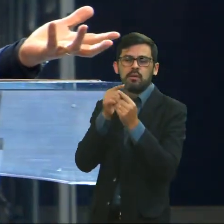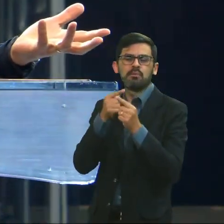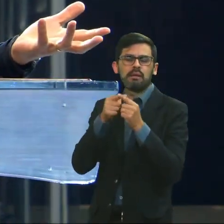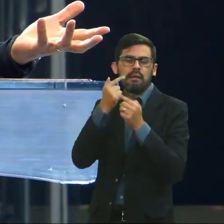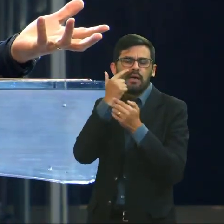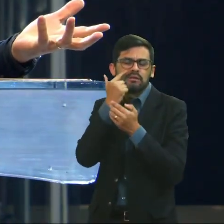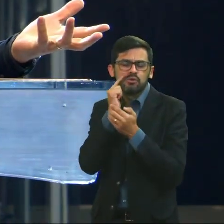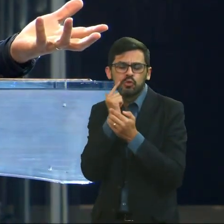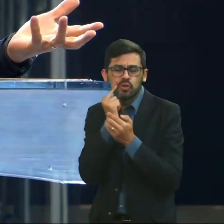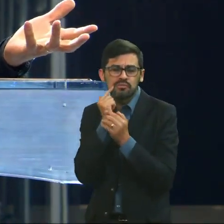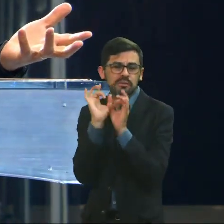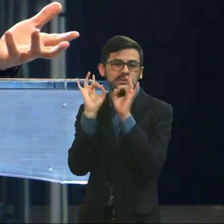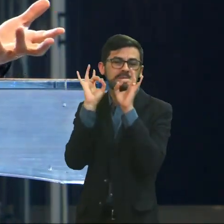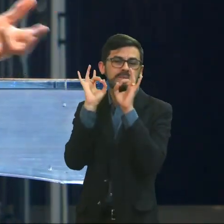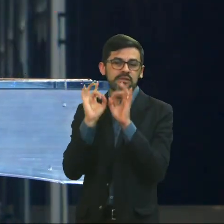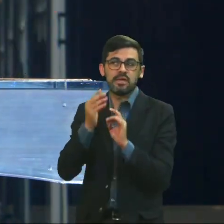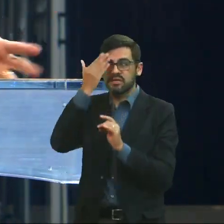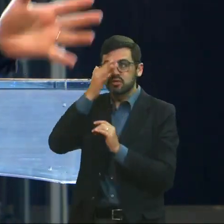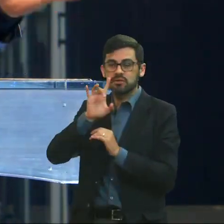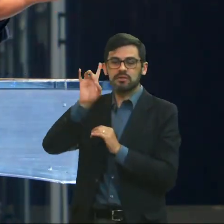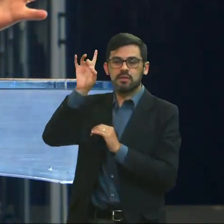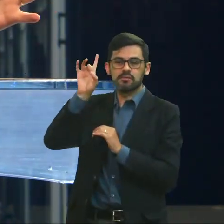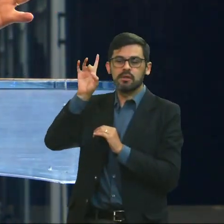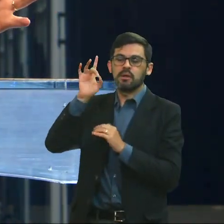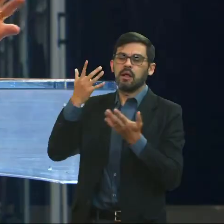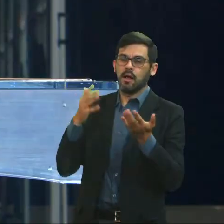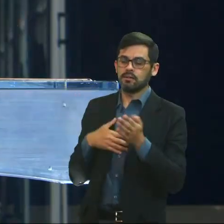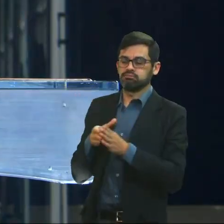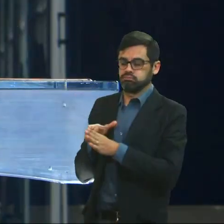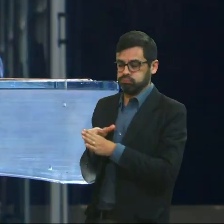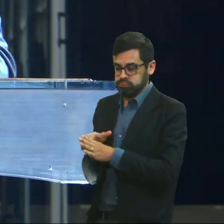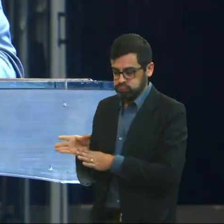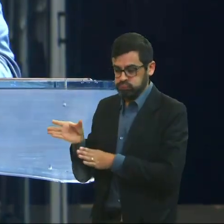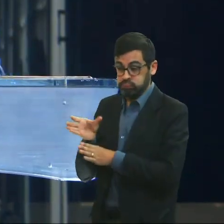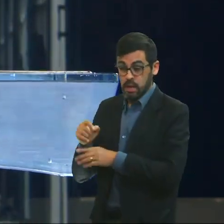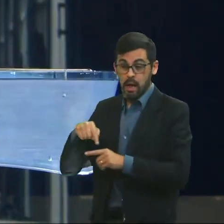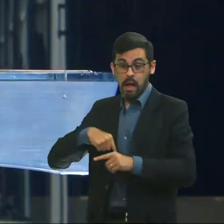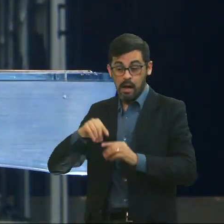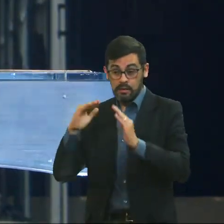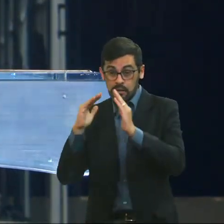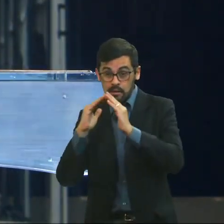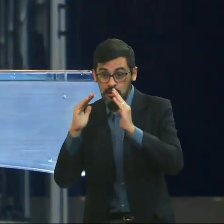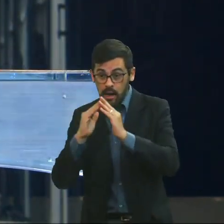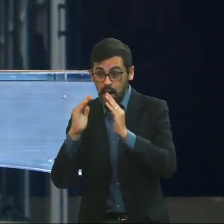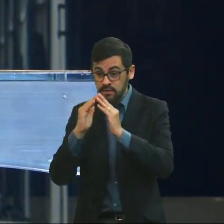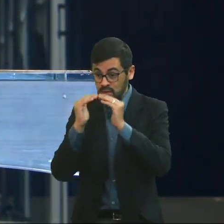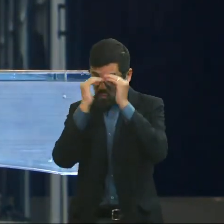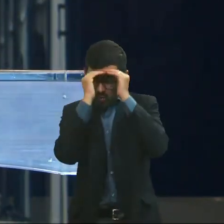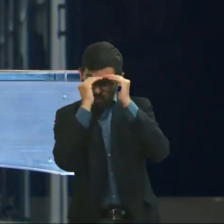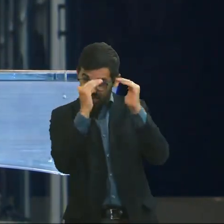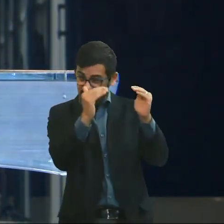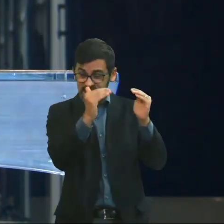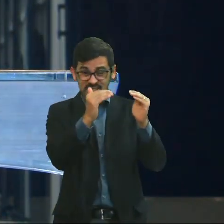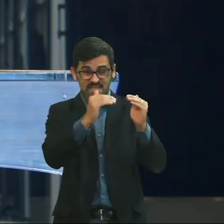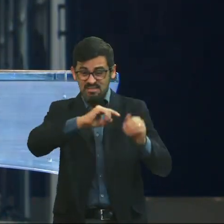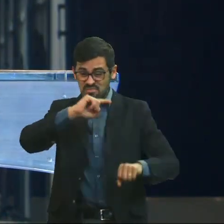preciosas. Aí continuamos. Nessa casa, a gente obedece de primeira.